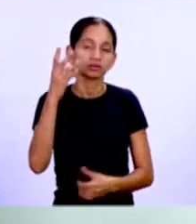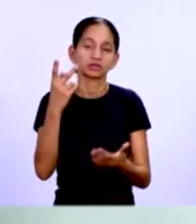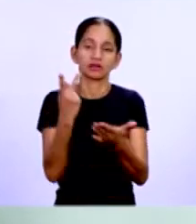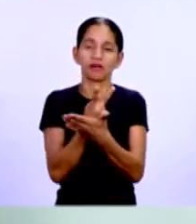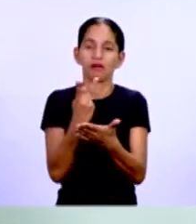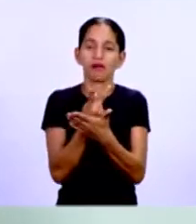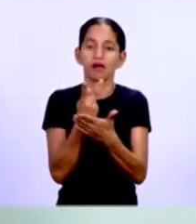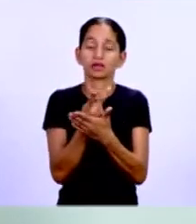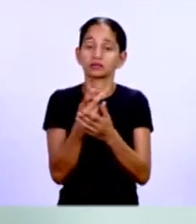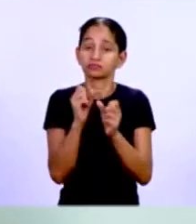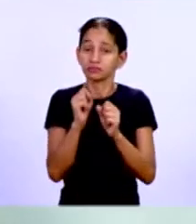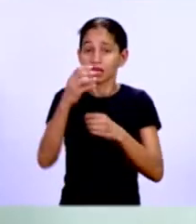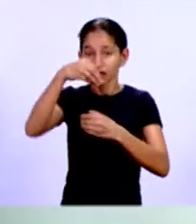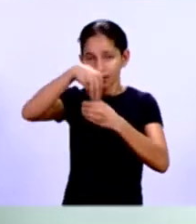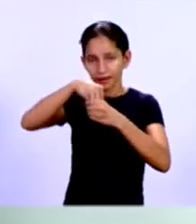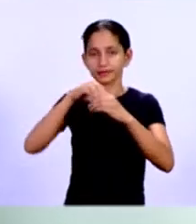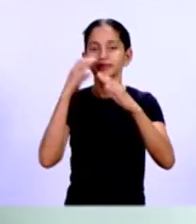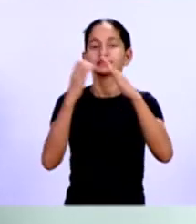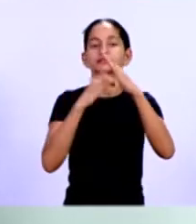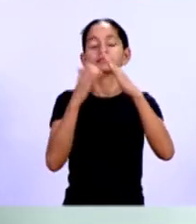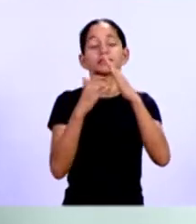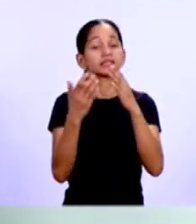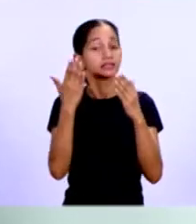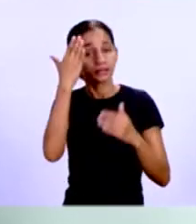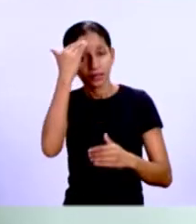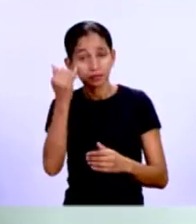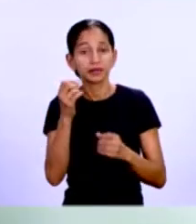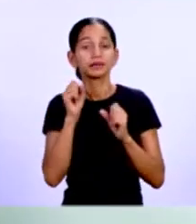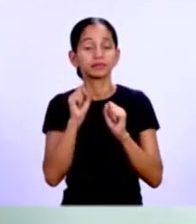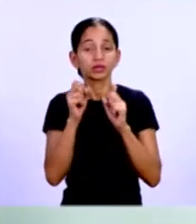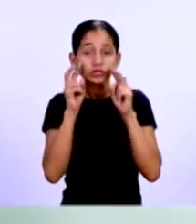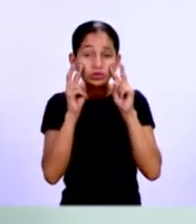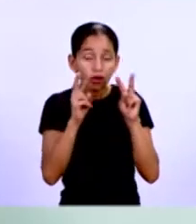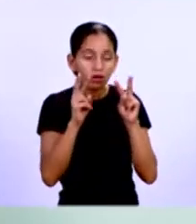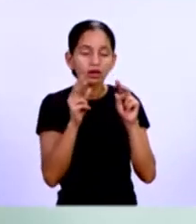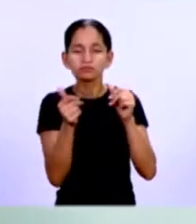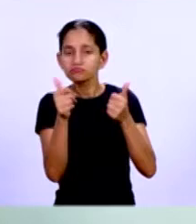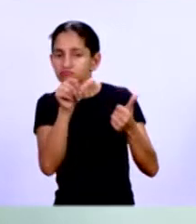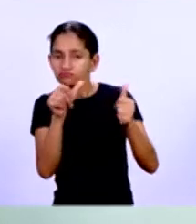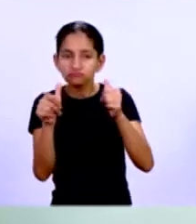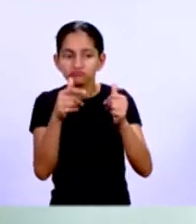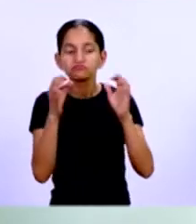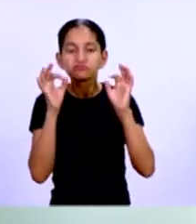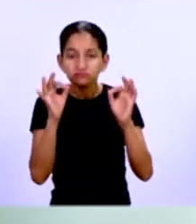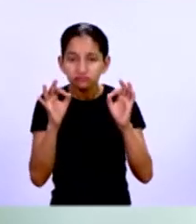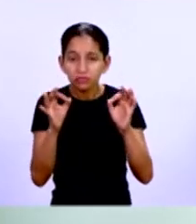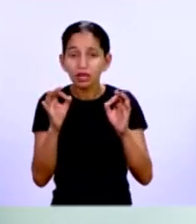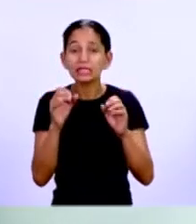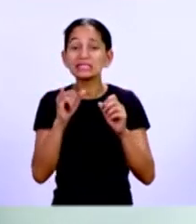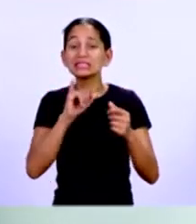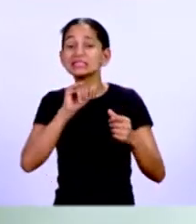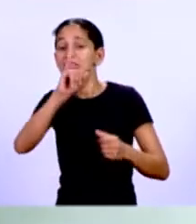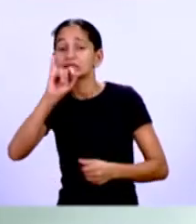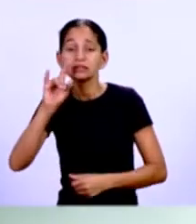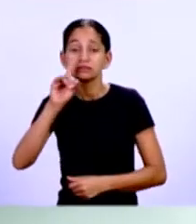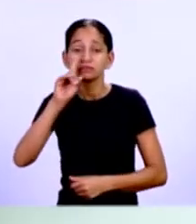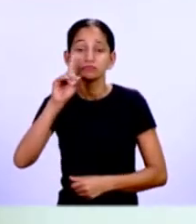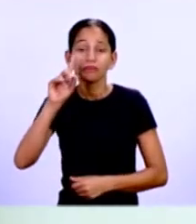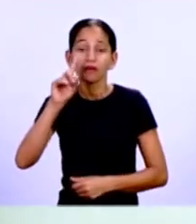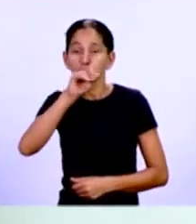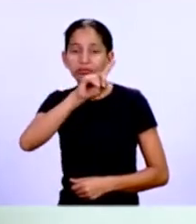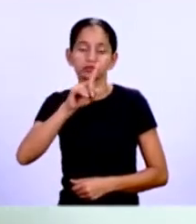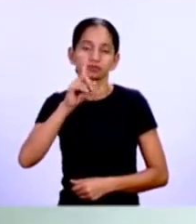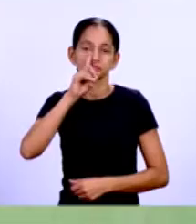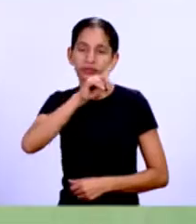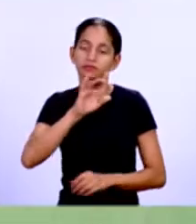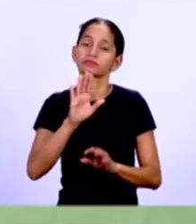para o seu negócio o que pode dar errado. Então é importante ter em vista a sua empresa, o que pode dar errado para ela. Ok?